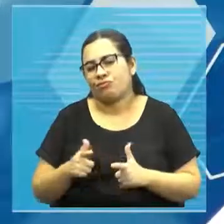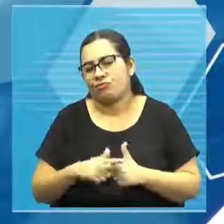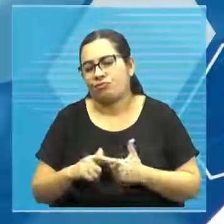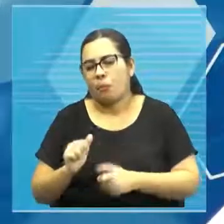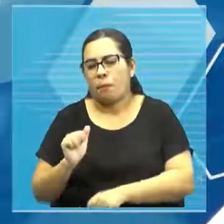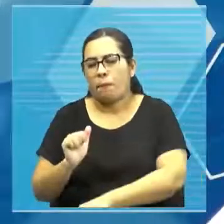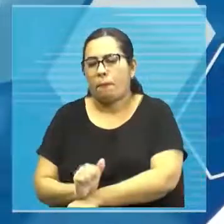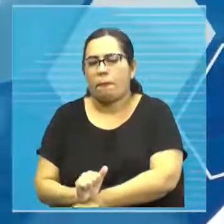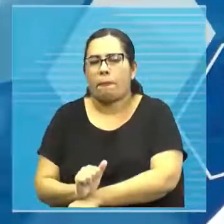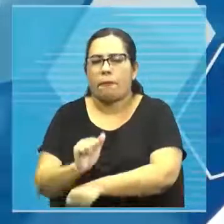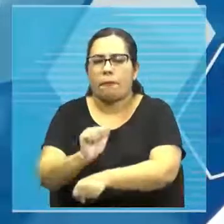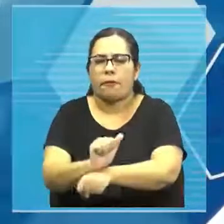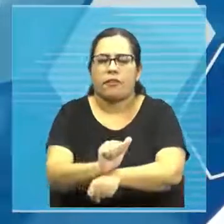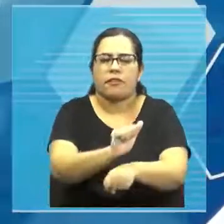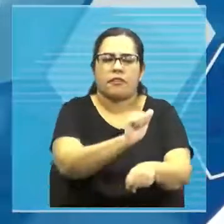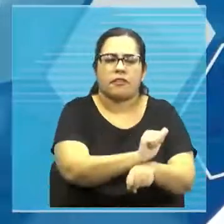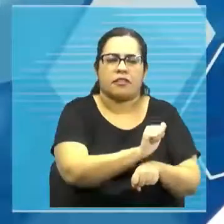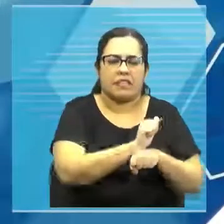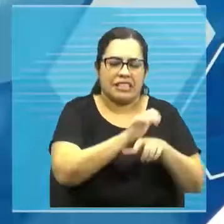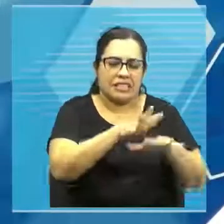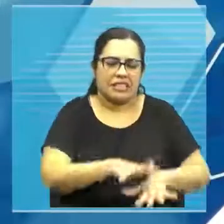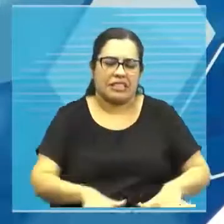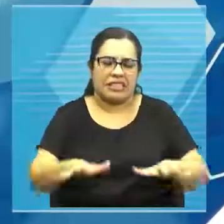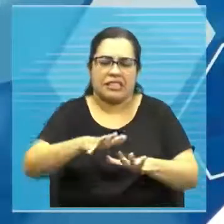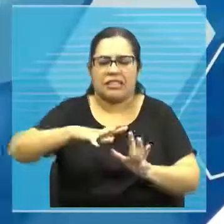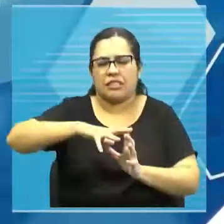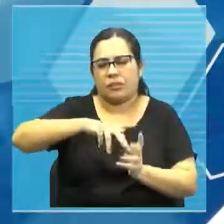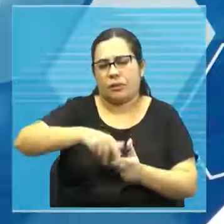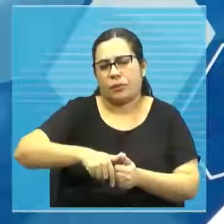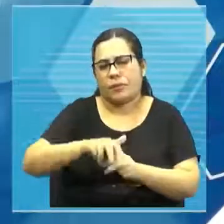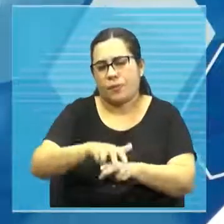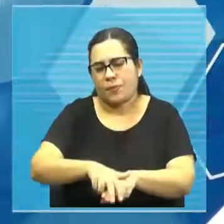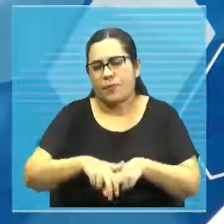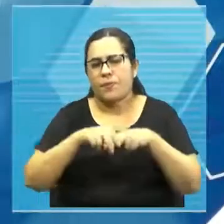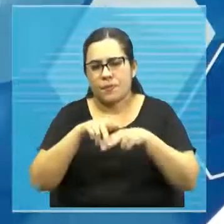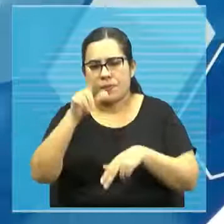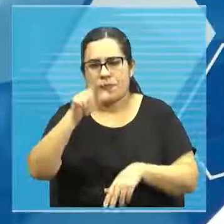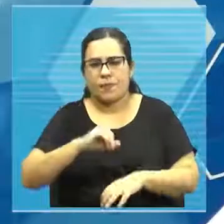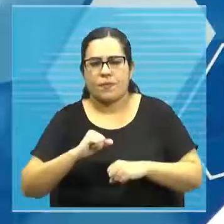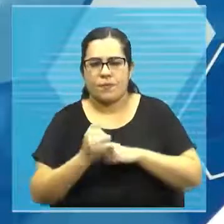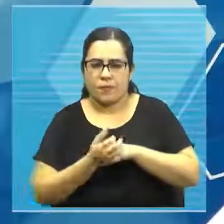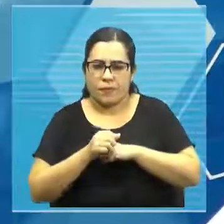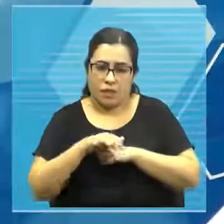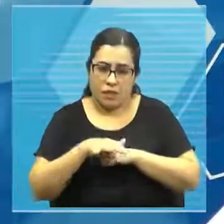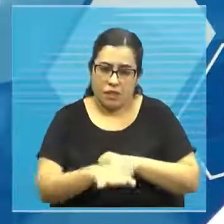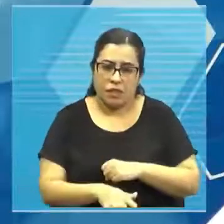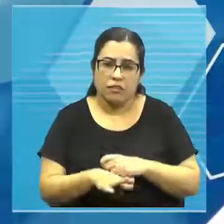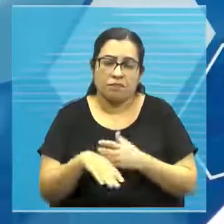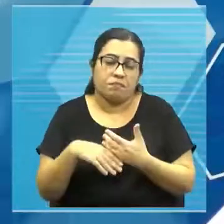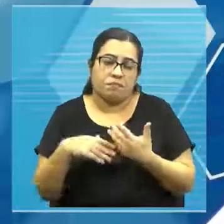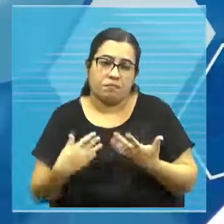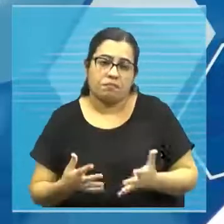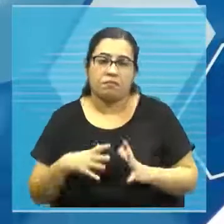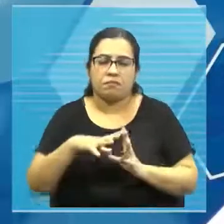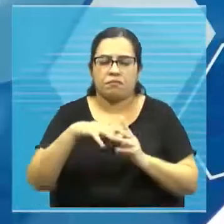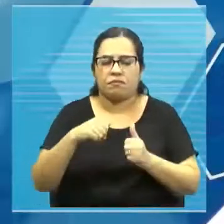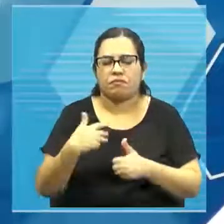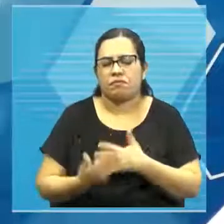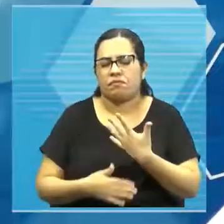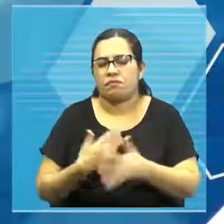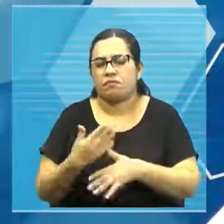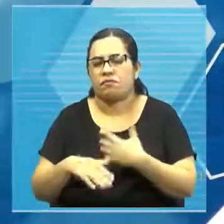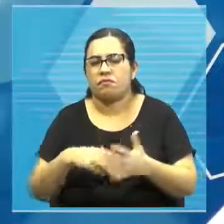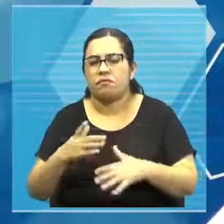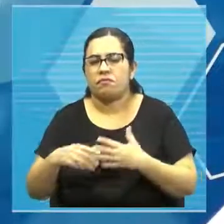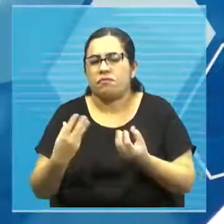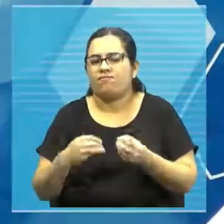vários mercados no mundo é por conta da pandemia Ok a integração no mundo ao longo do tempo